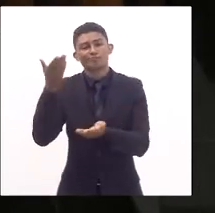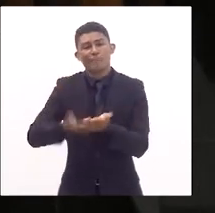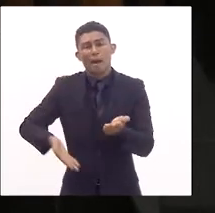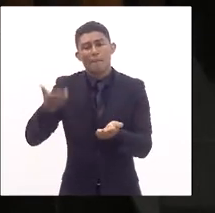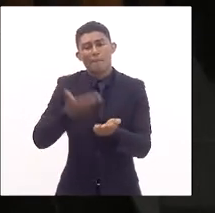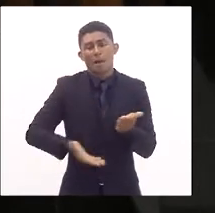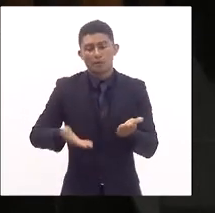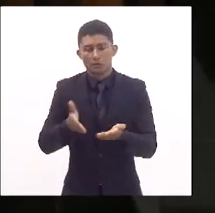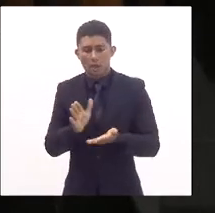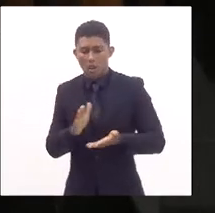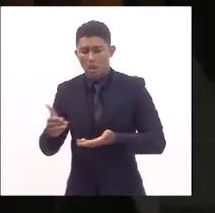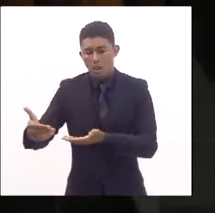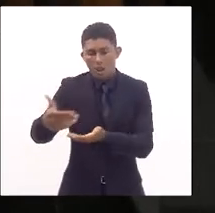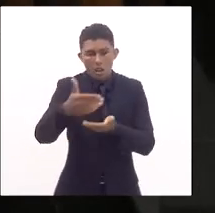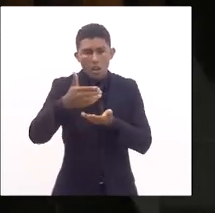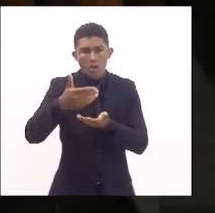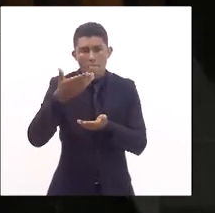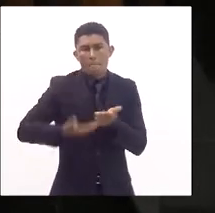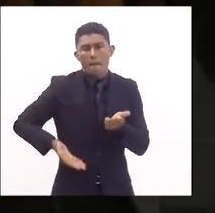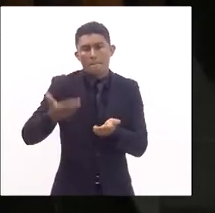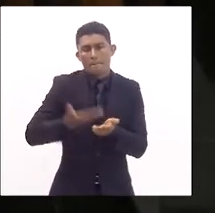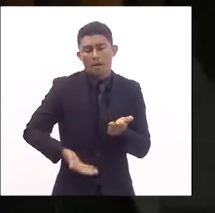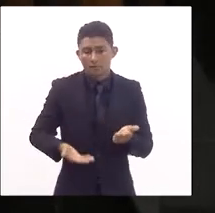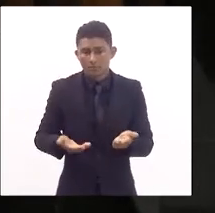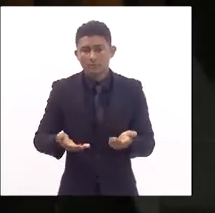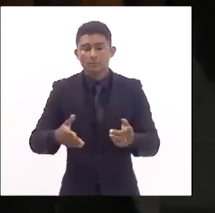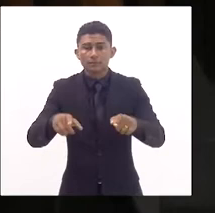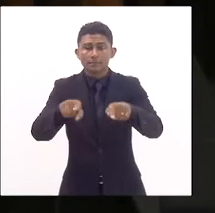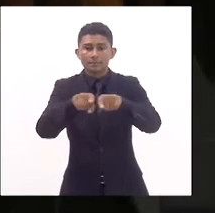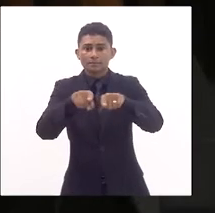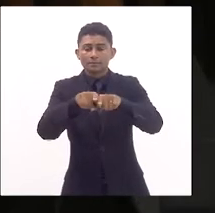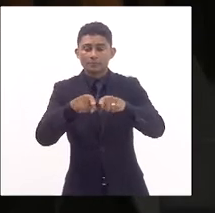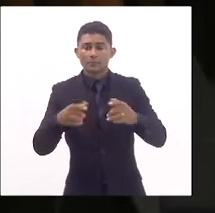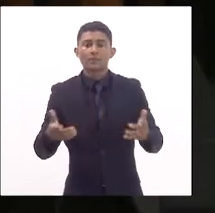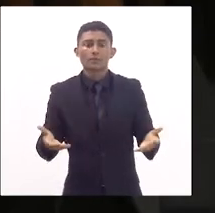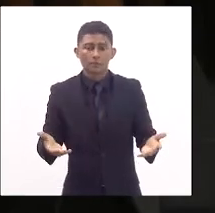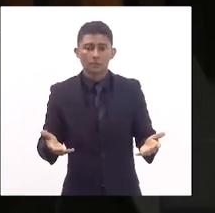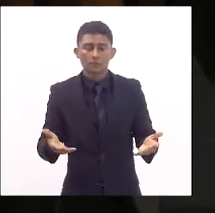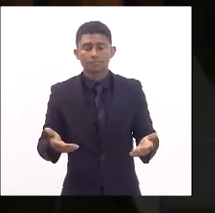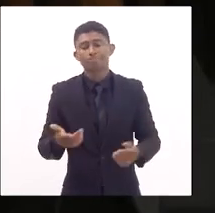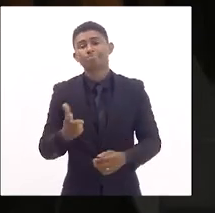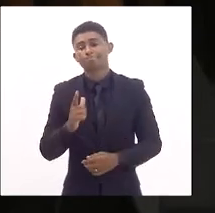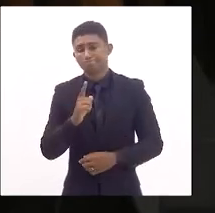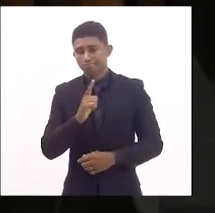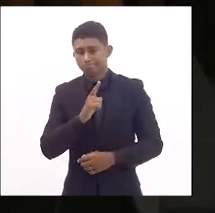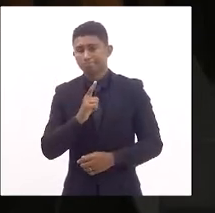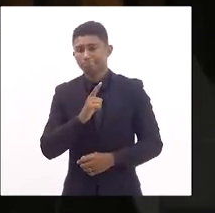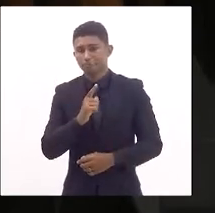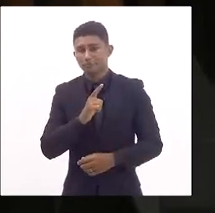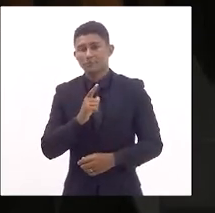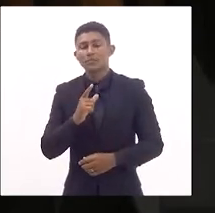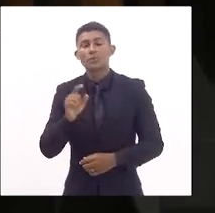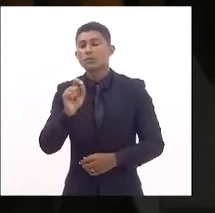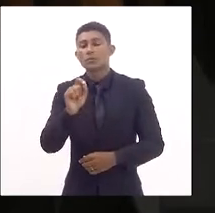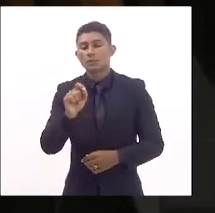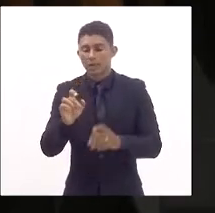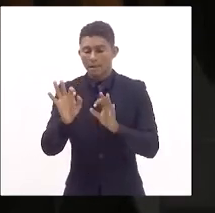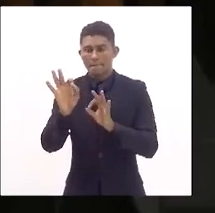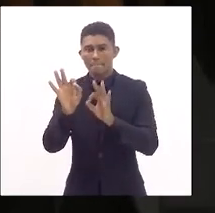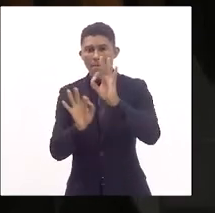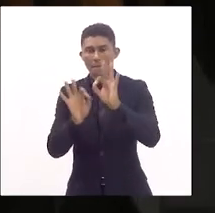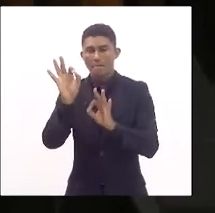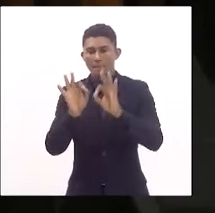receita e em tese também não existe aquilo que a gente chama planejamento